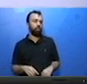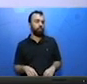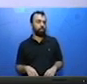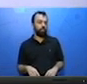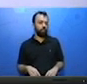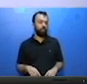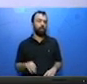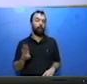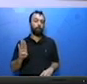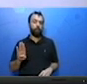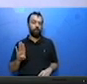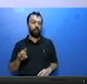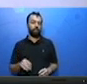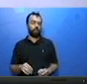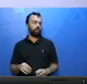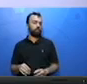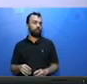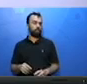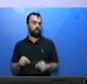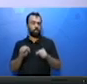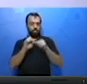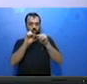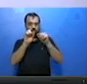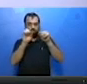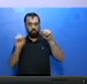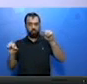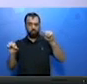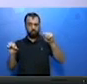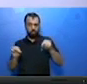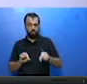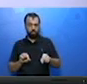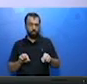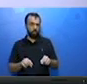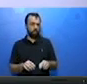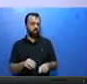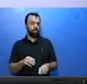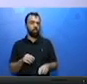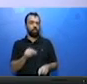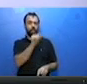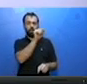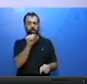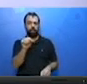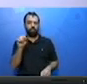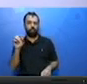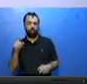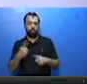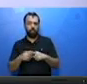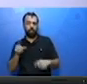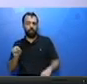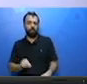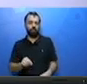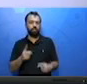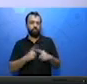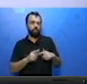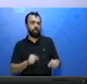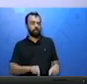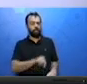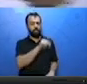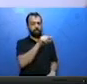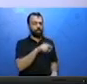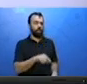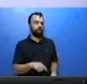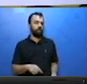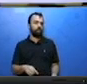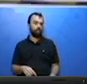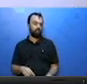O item B é o perímetro, certo? Então, o perímetro eu tenho que achar a distância entre os pontos, que vai ser o tamanho de